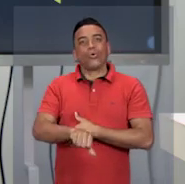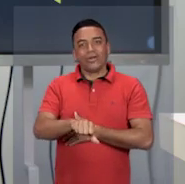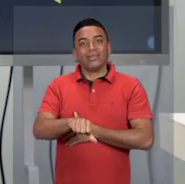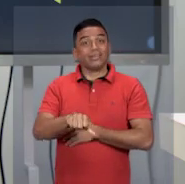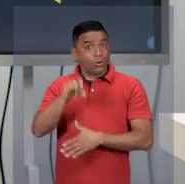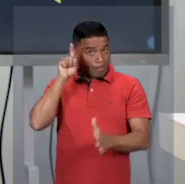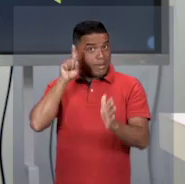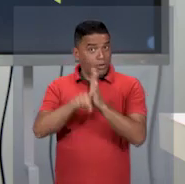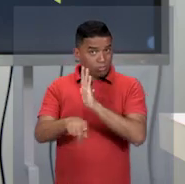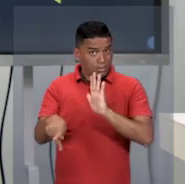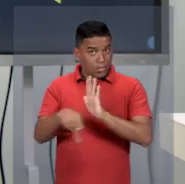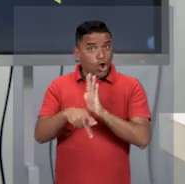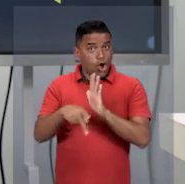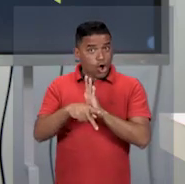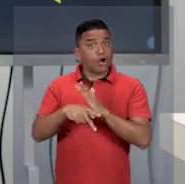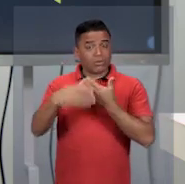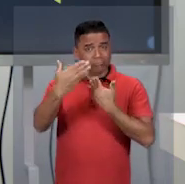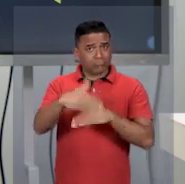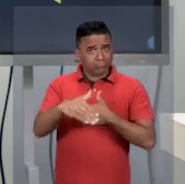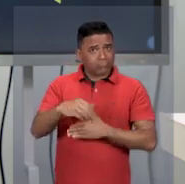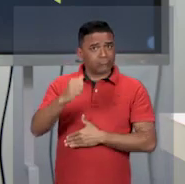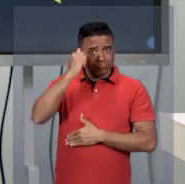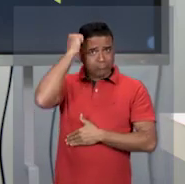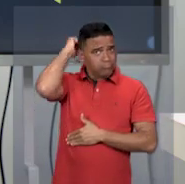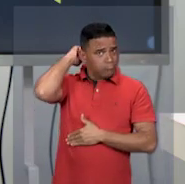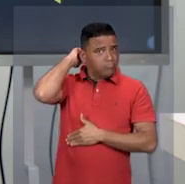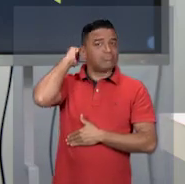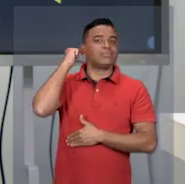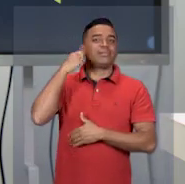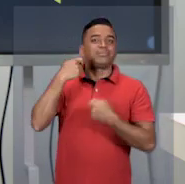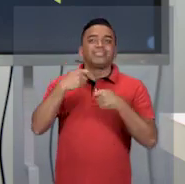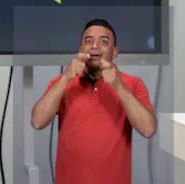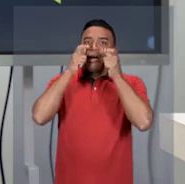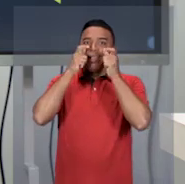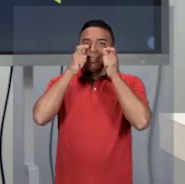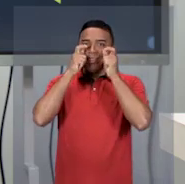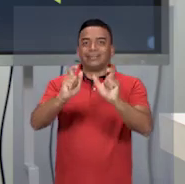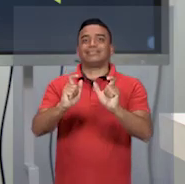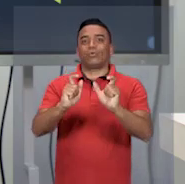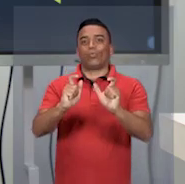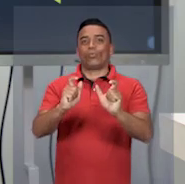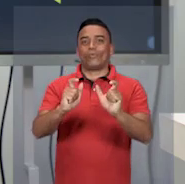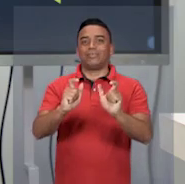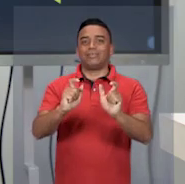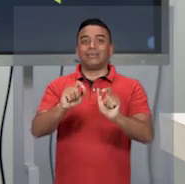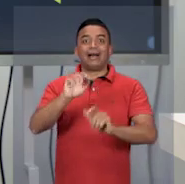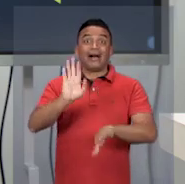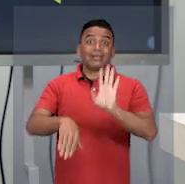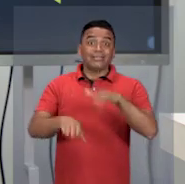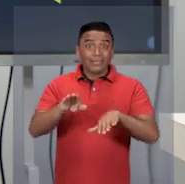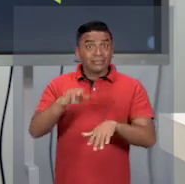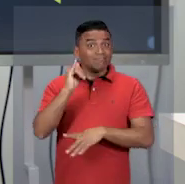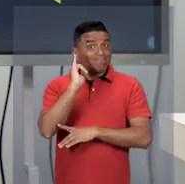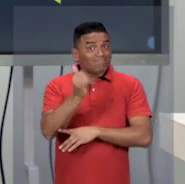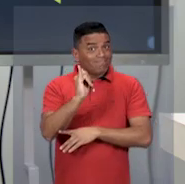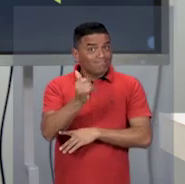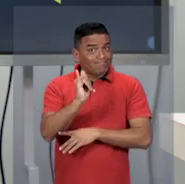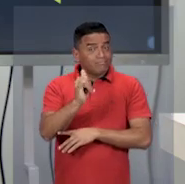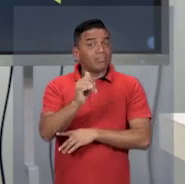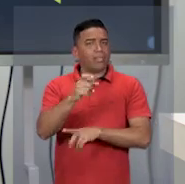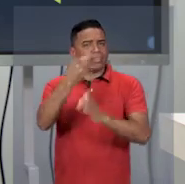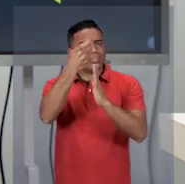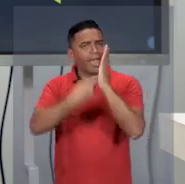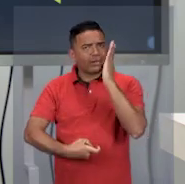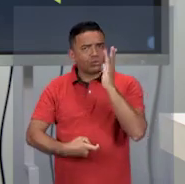uma questão que caiu no vestibular. Portanto, a gente precisa se atentar a isso. Na maioria das vezes, como eu já disse, um